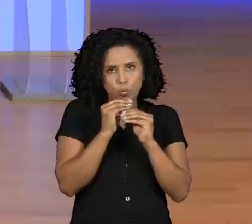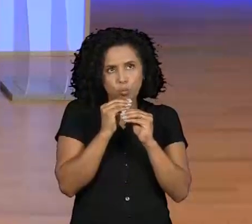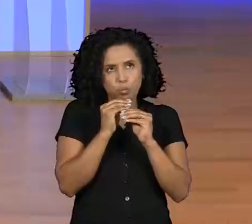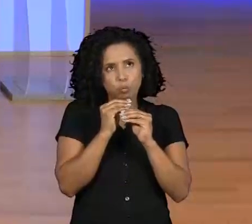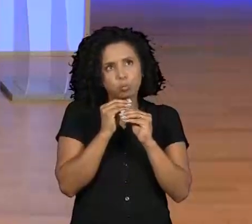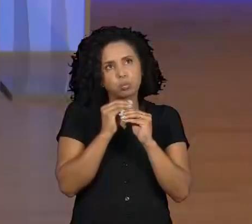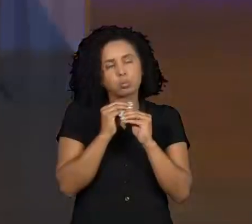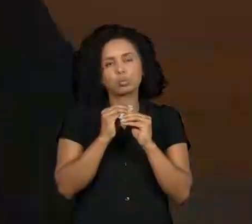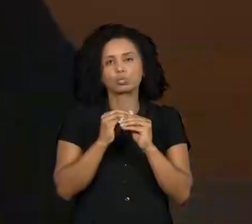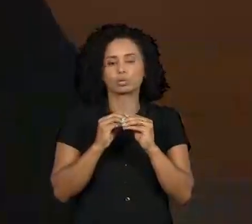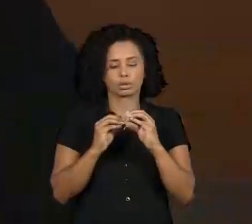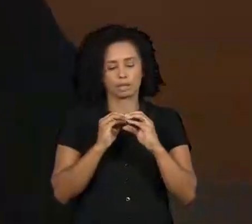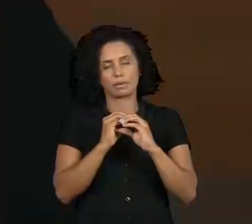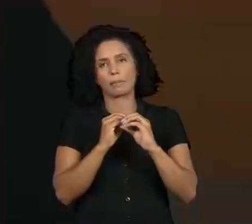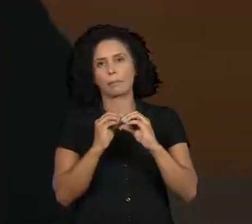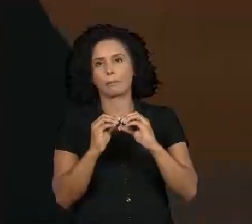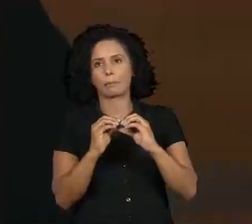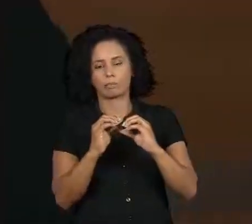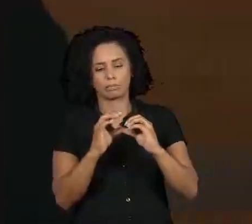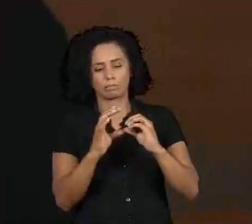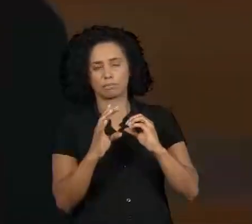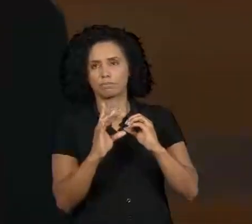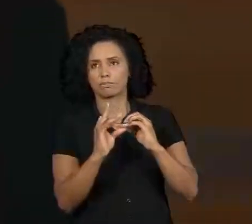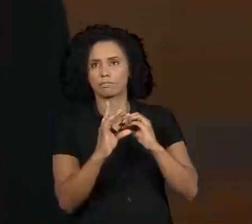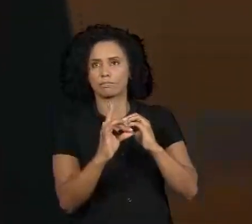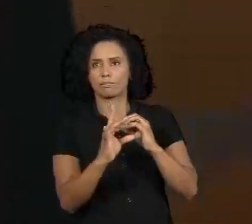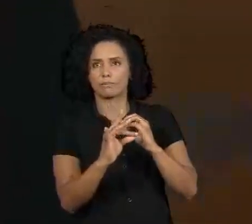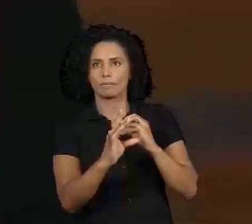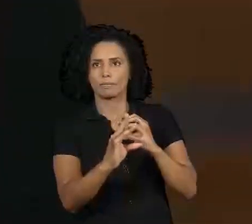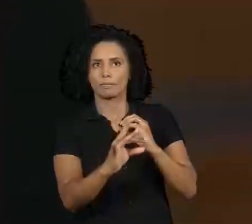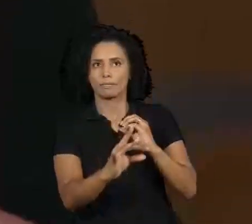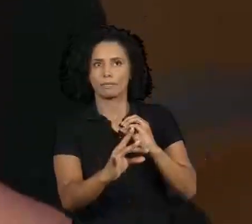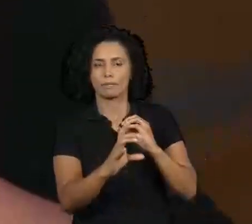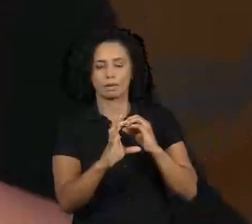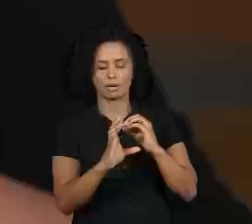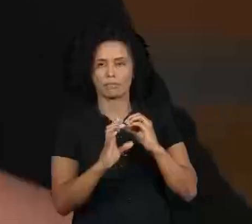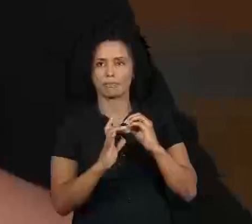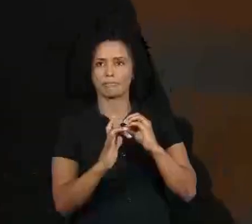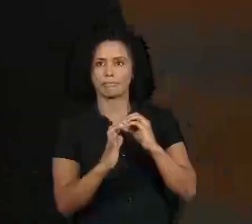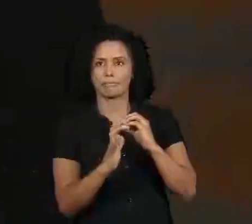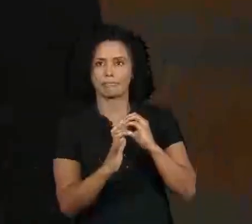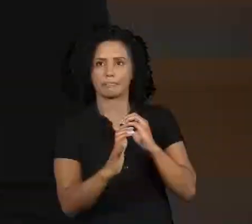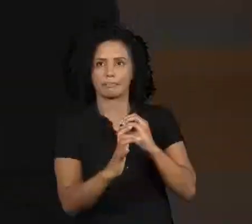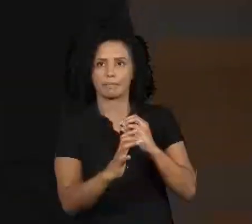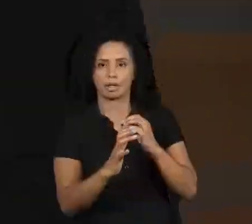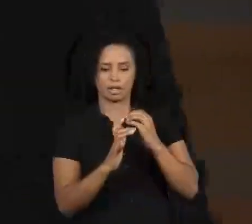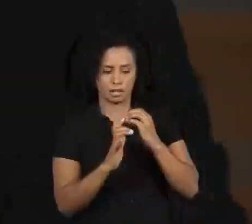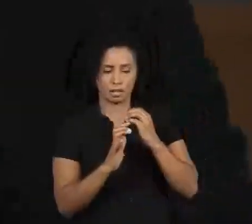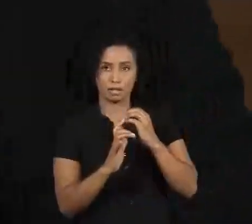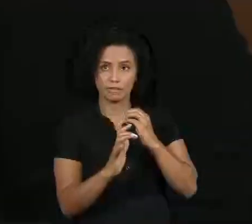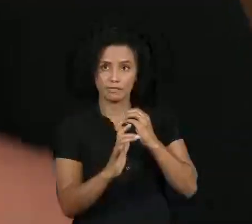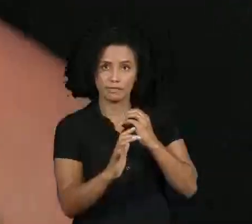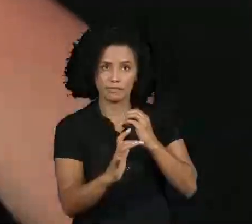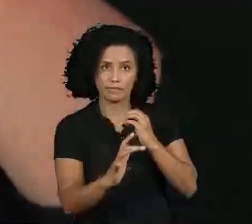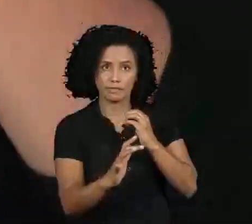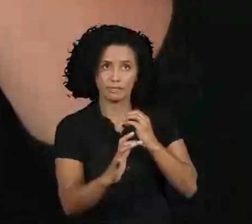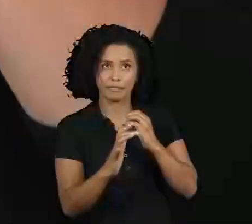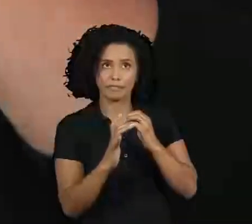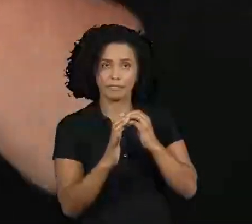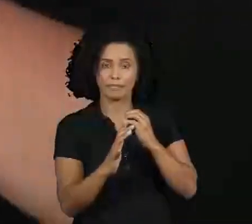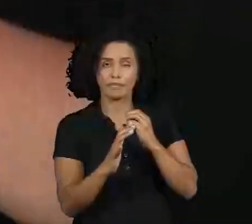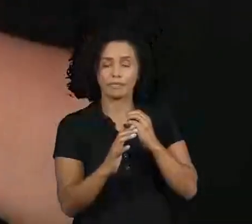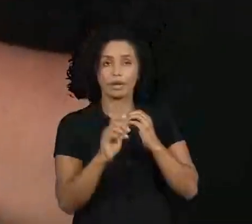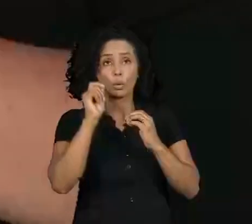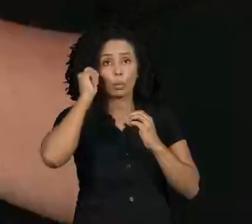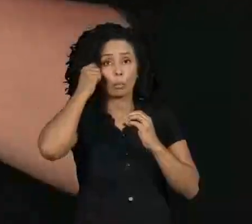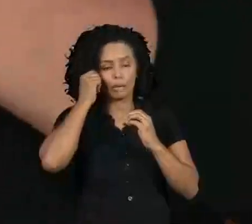tem diversos botões, diversas chaves que você vai tampando. Tem os buraquinhos. Então, toda essa parte preta aqui